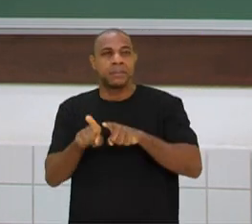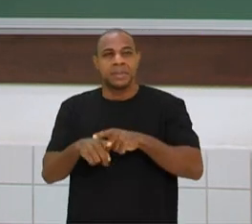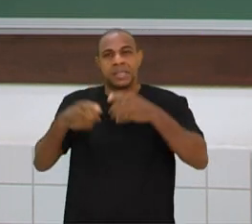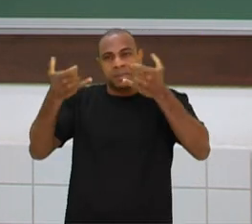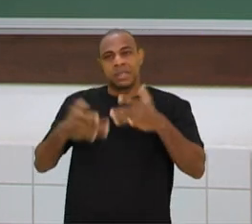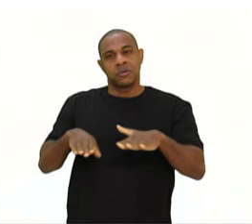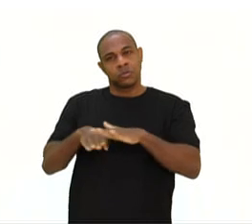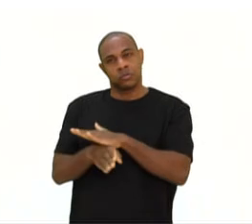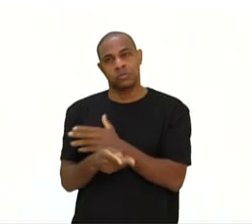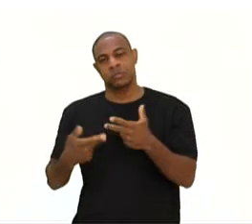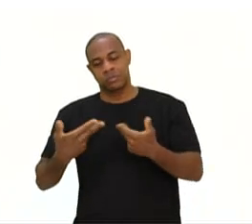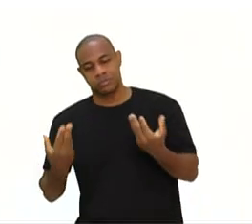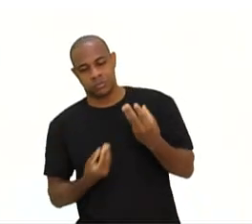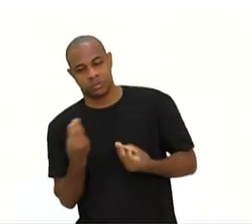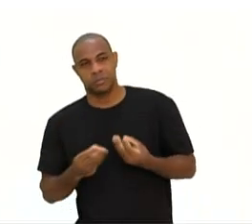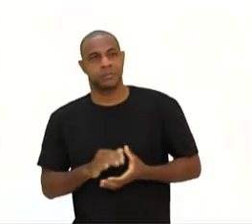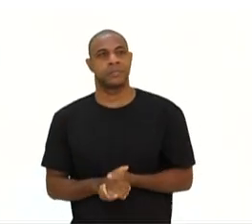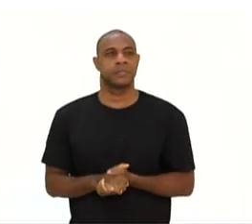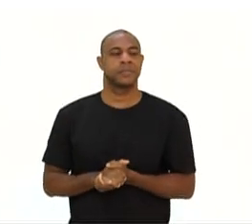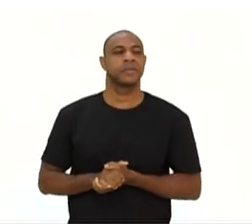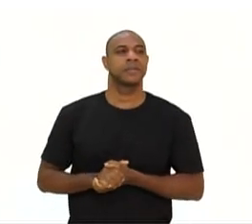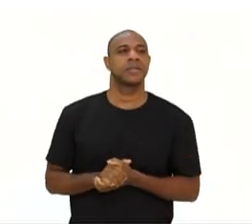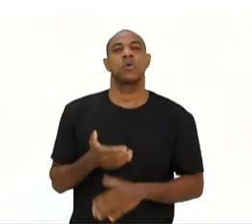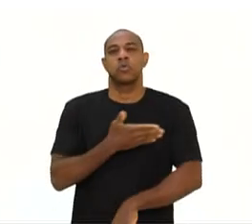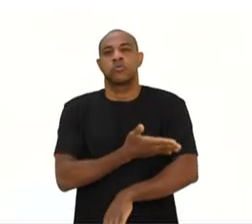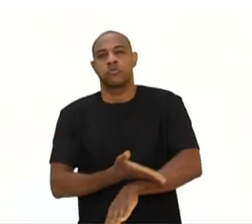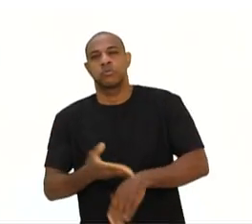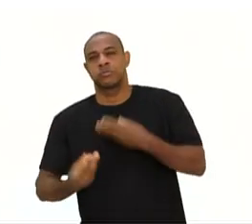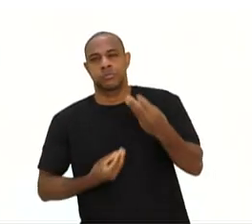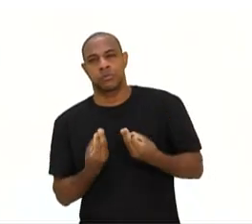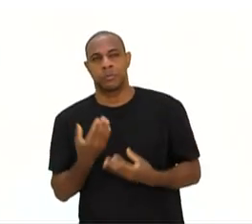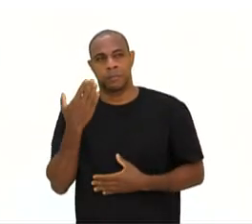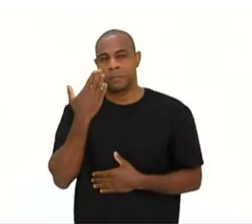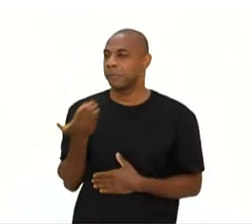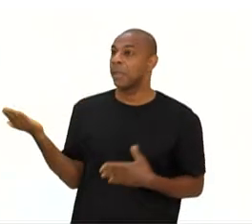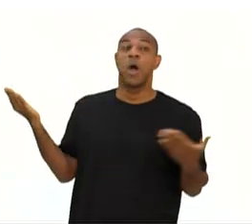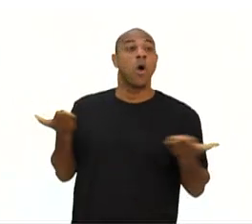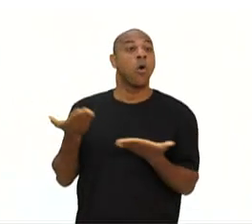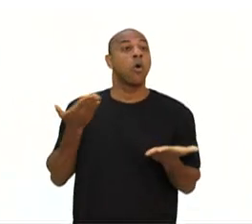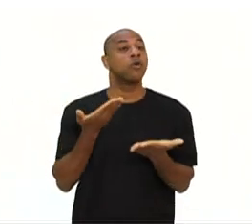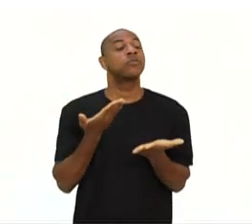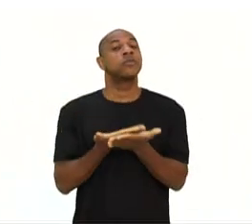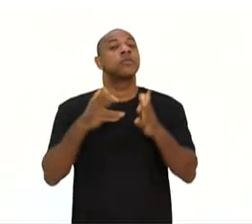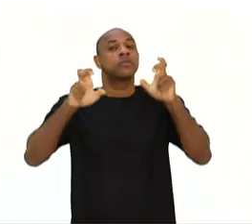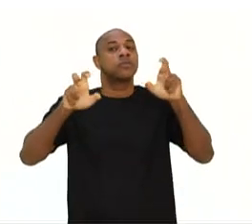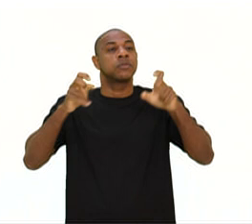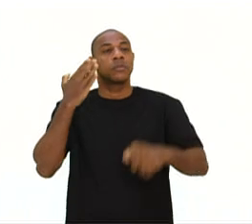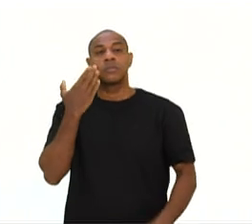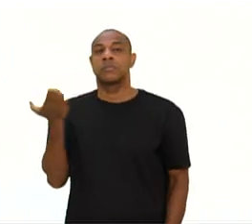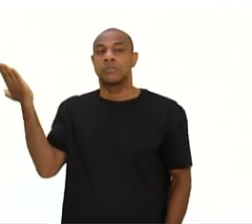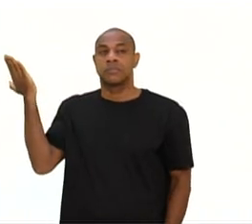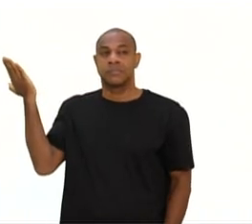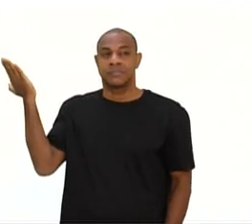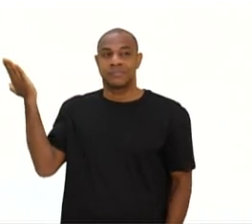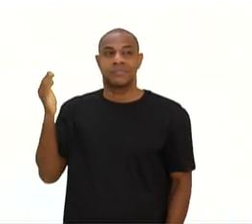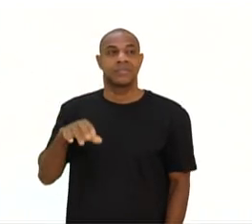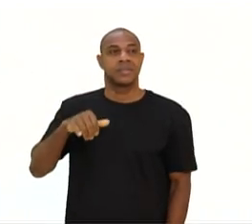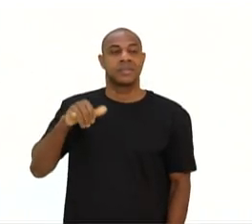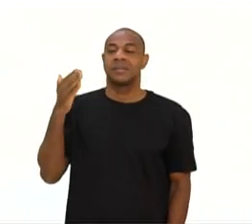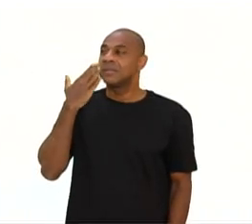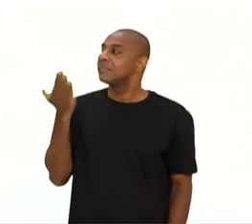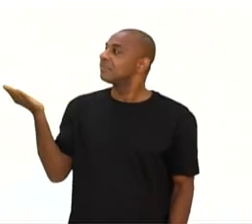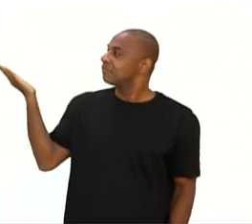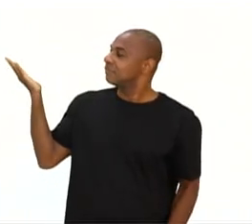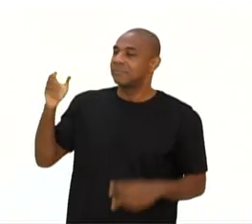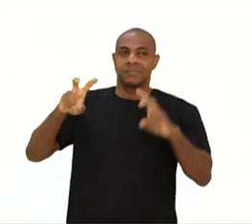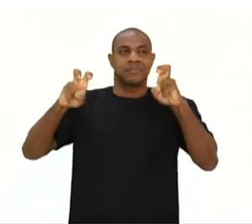Na aula de hoje, you like poem, don't you? Nós vamos falar, nós vamos verificar e fazer